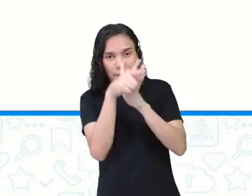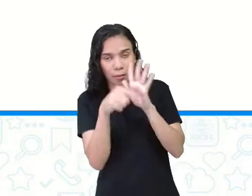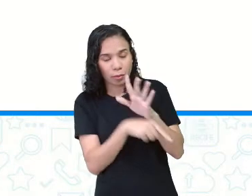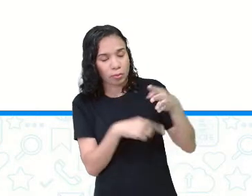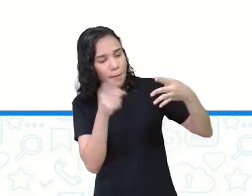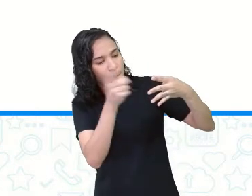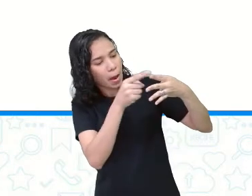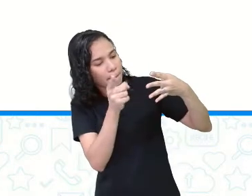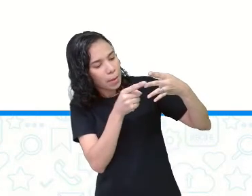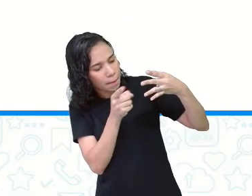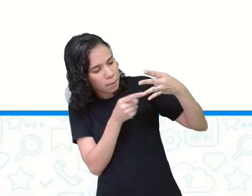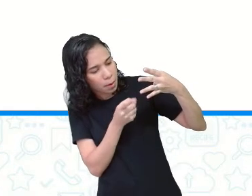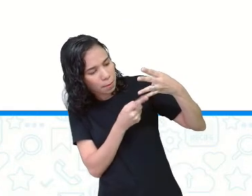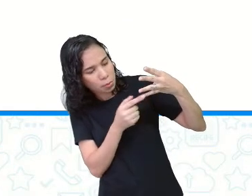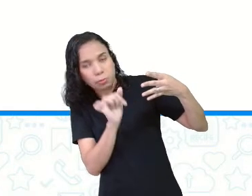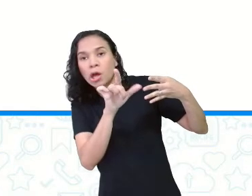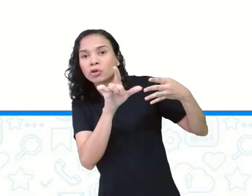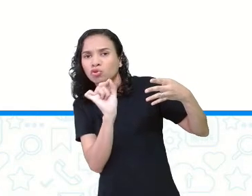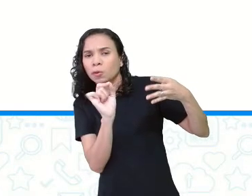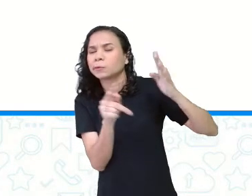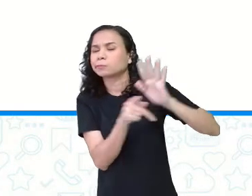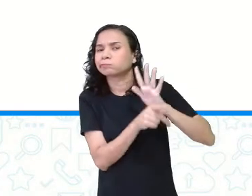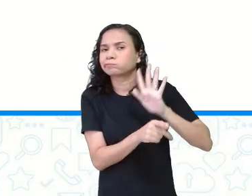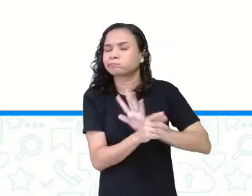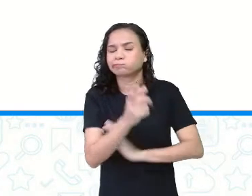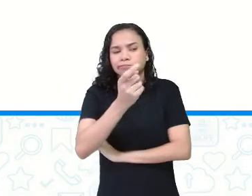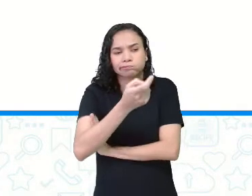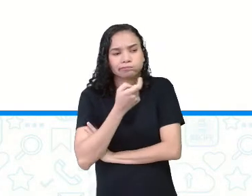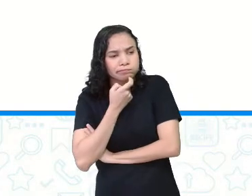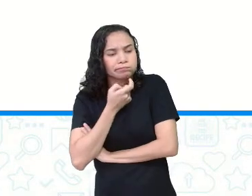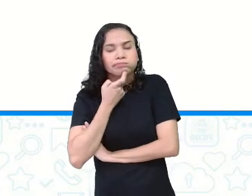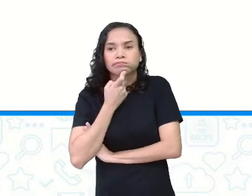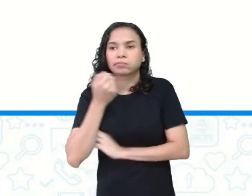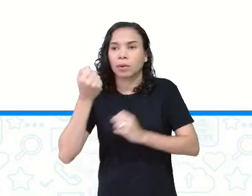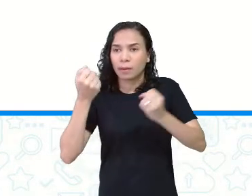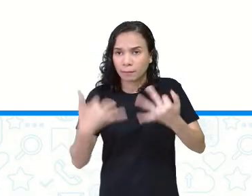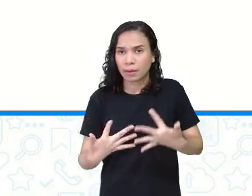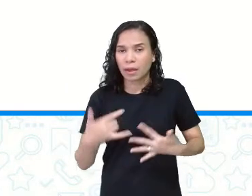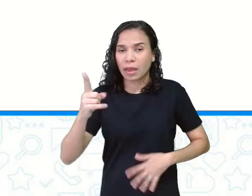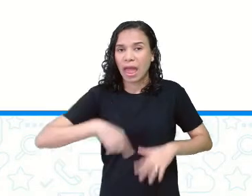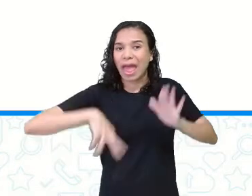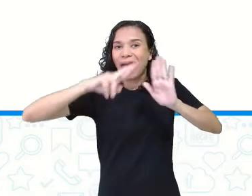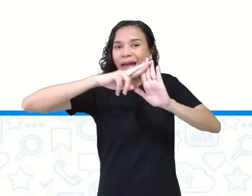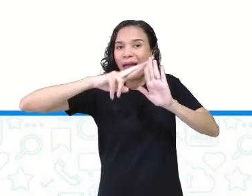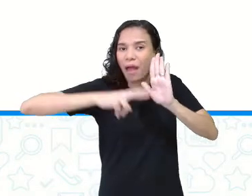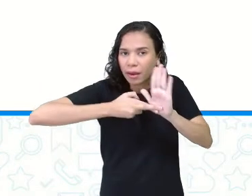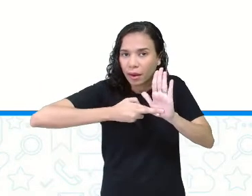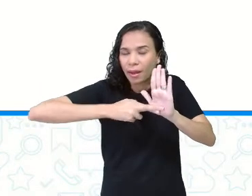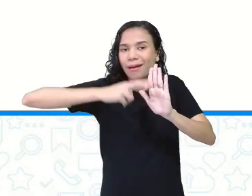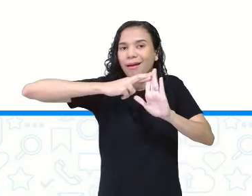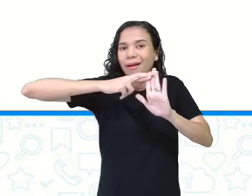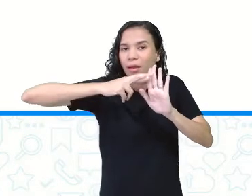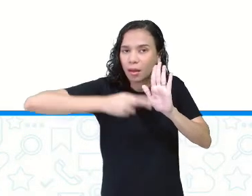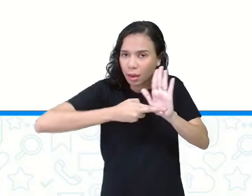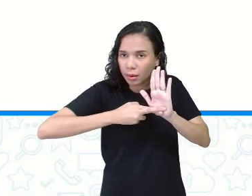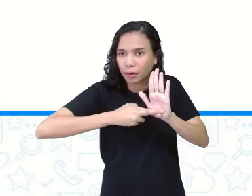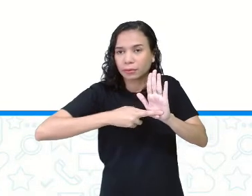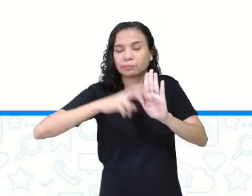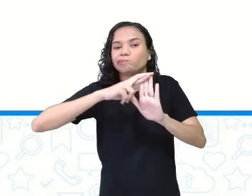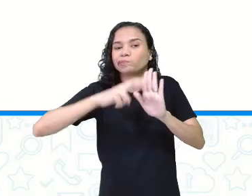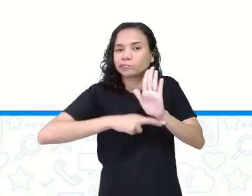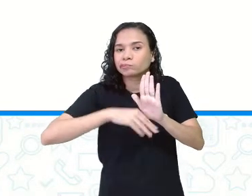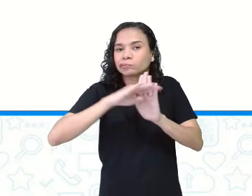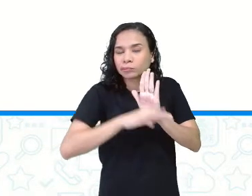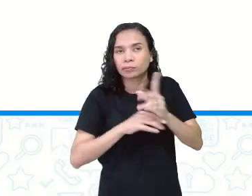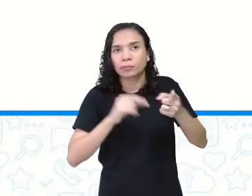questões, não é? Todas as alternativas, dizendo que são regras, as regras. De quê?